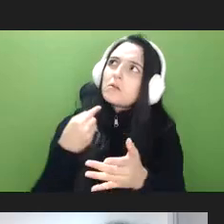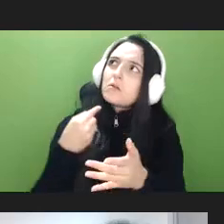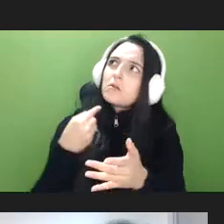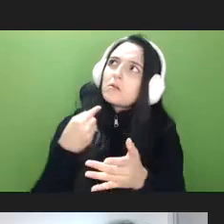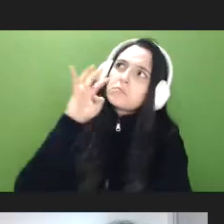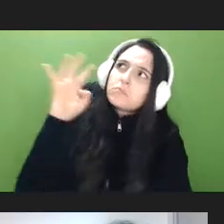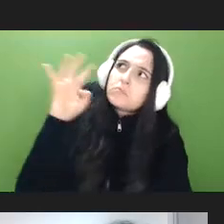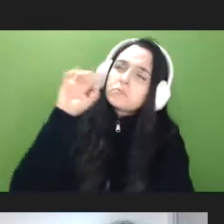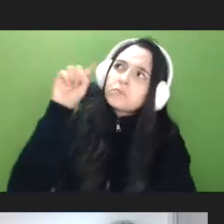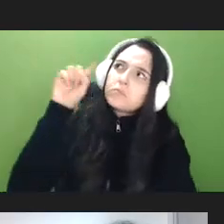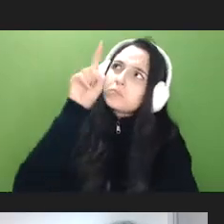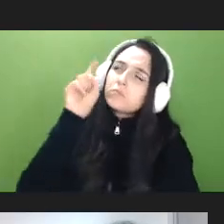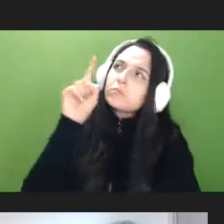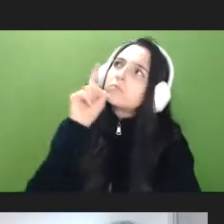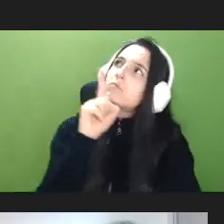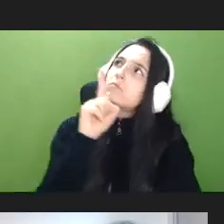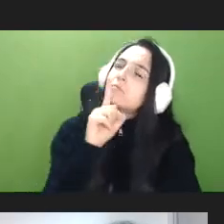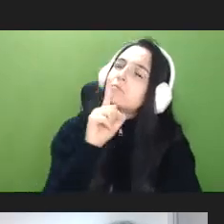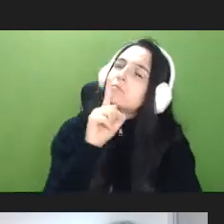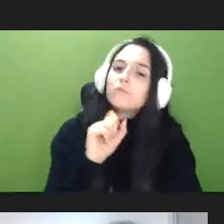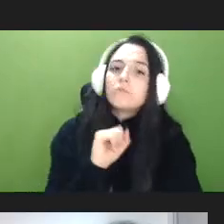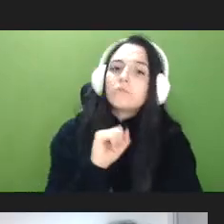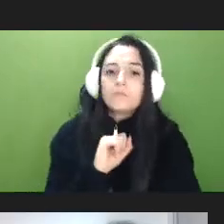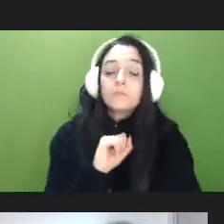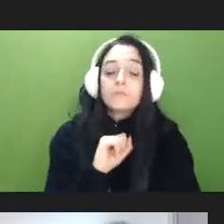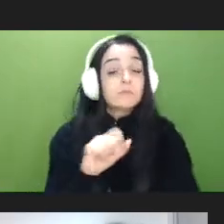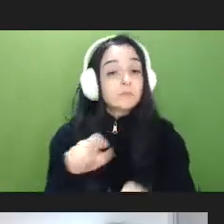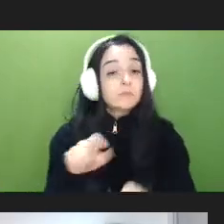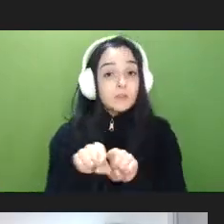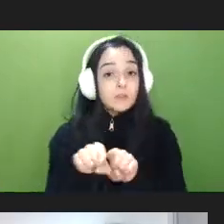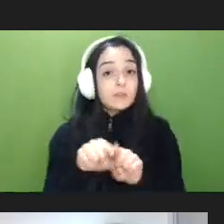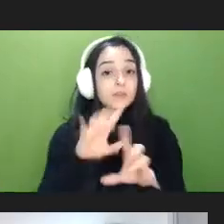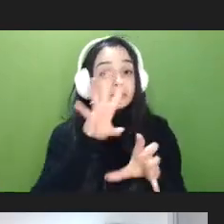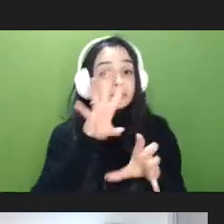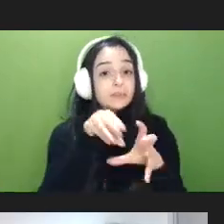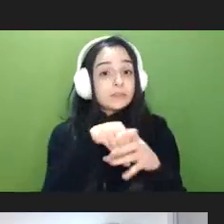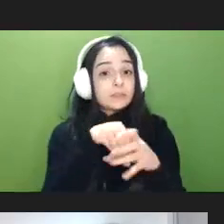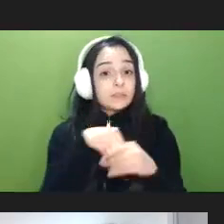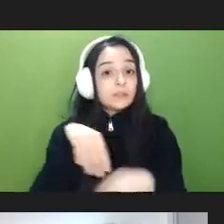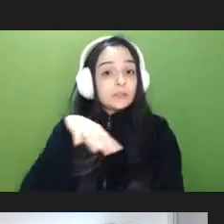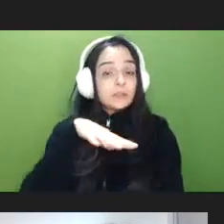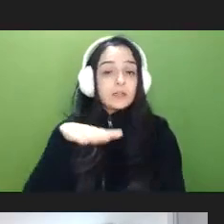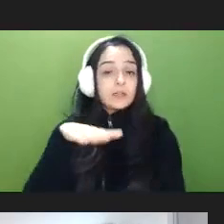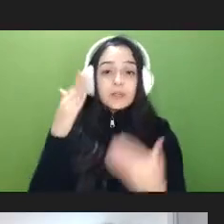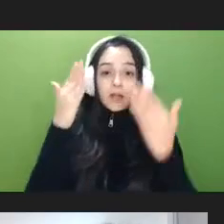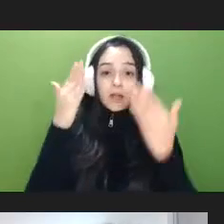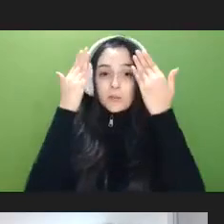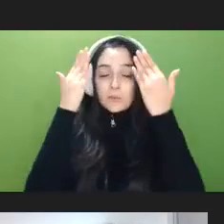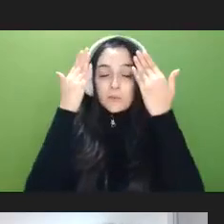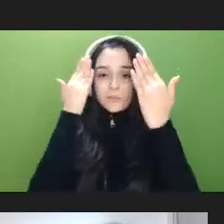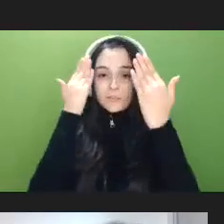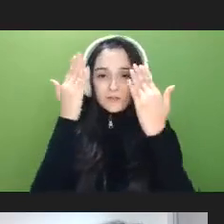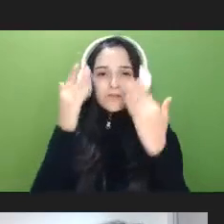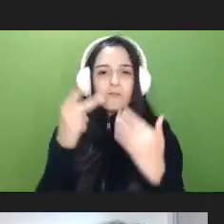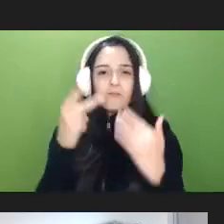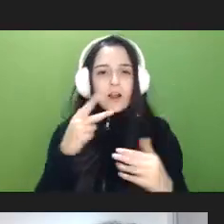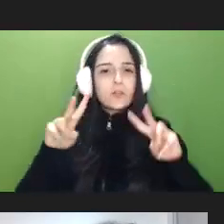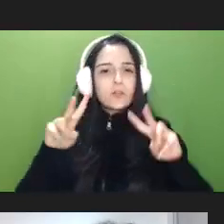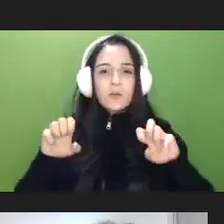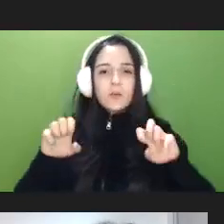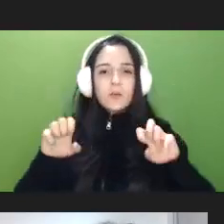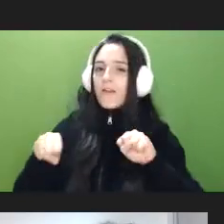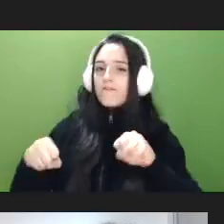Pensar, inclusive, que dentro da psicologia a gente fala sobre uma defesa de direitos humanos, sobre uma defesa